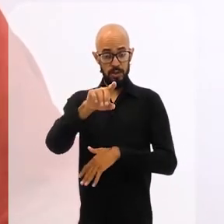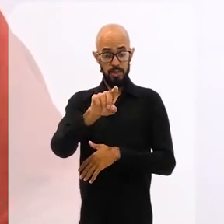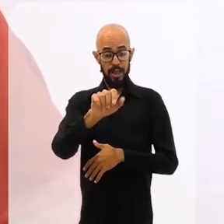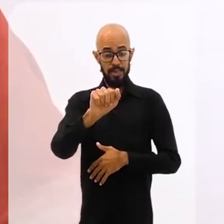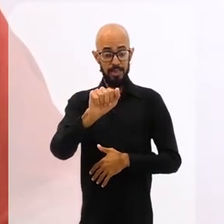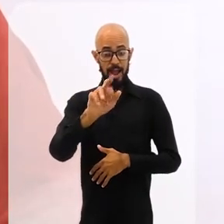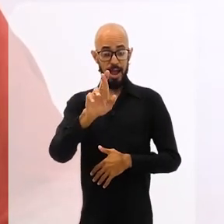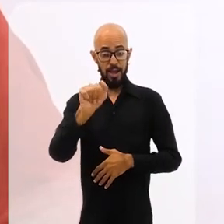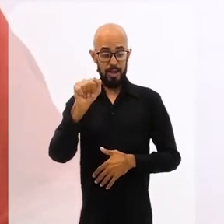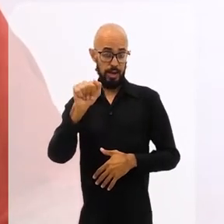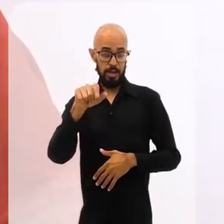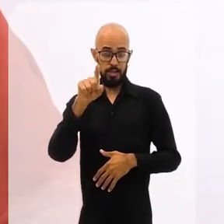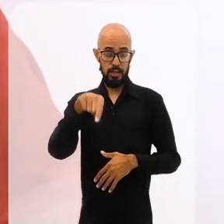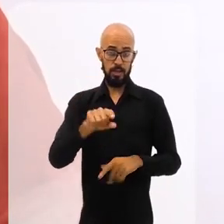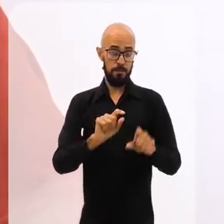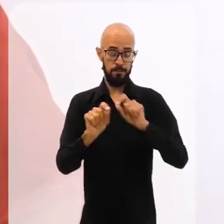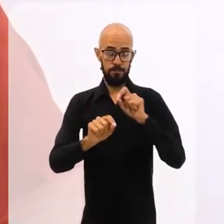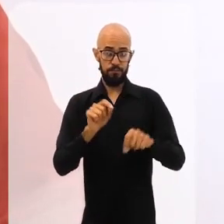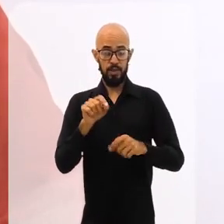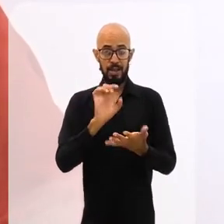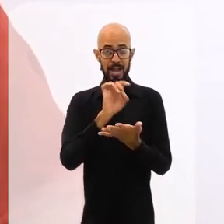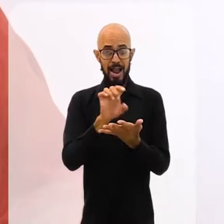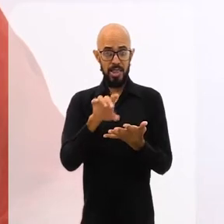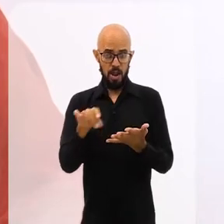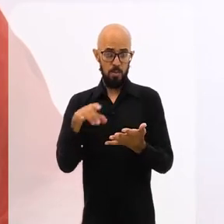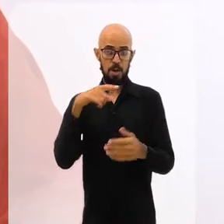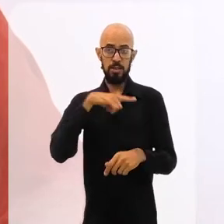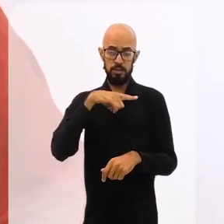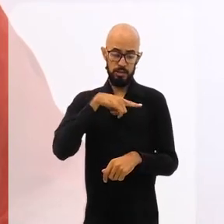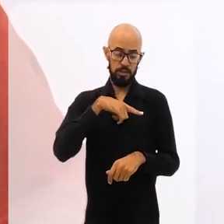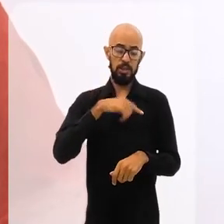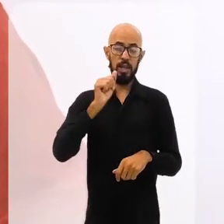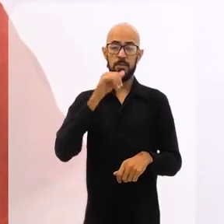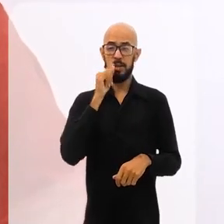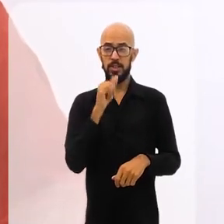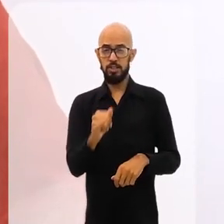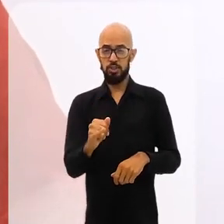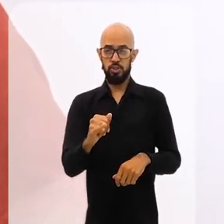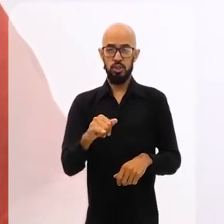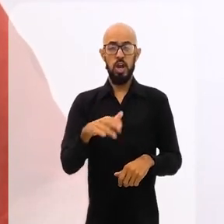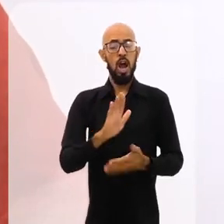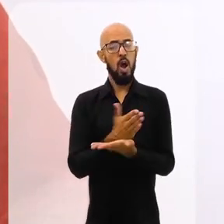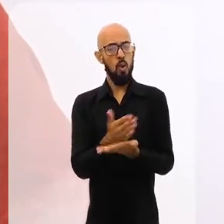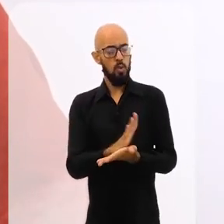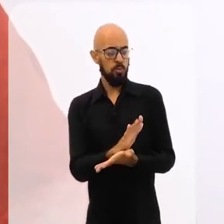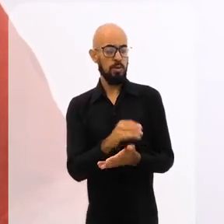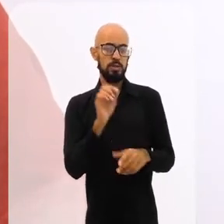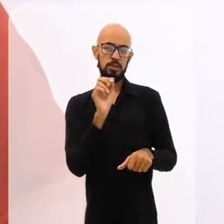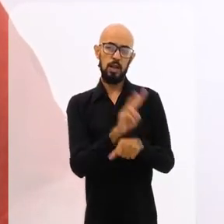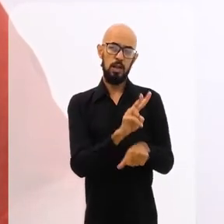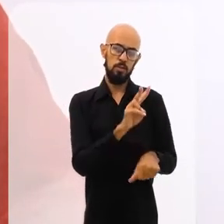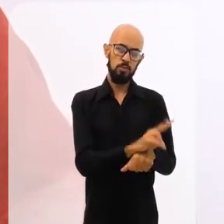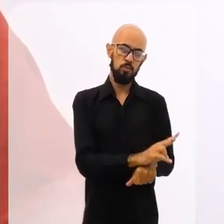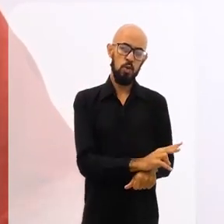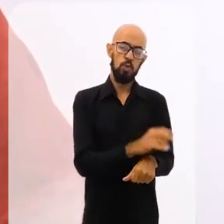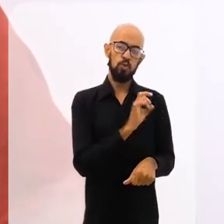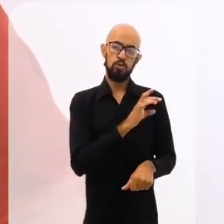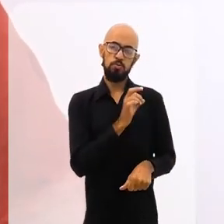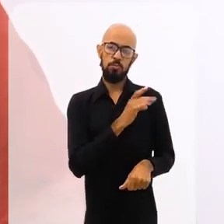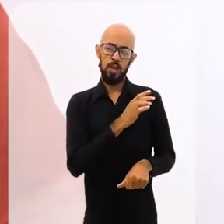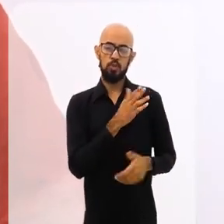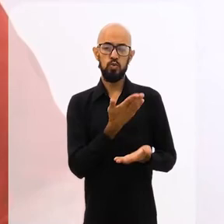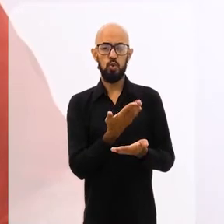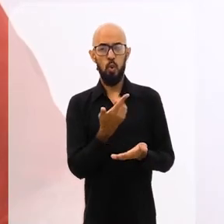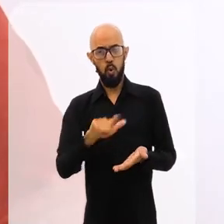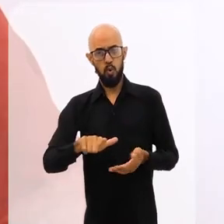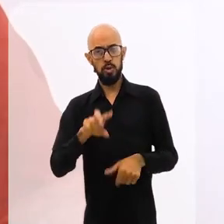Tara, que cada uma tem uma tônica de purificação. Uma purifica os medos, outra protege, outra tem a ver